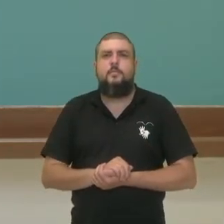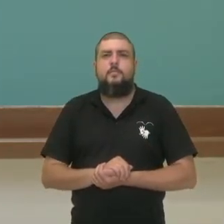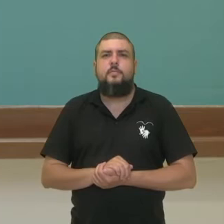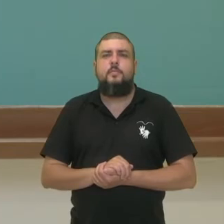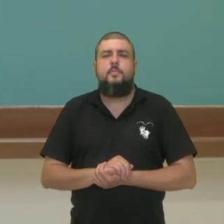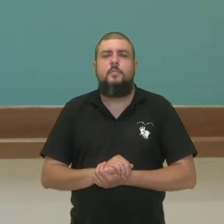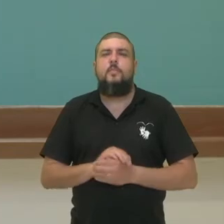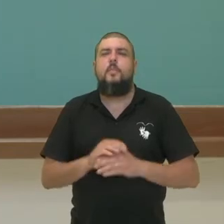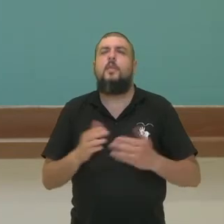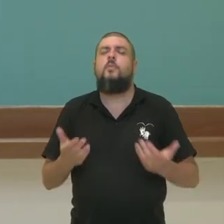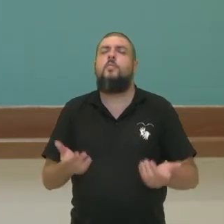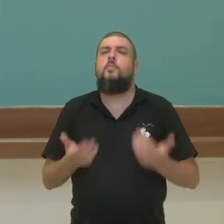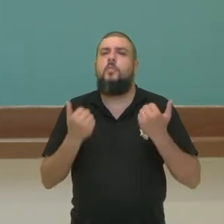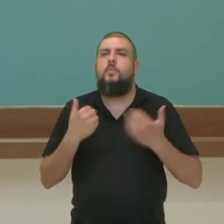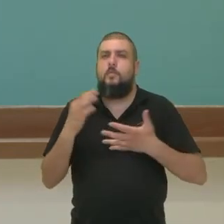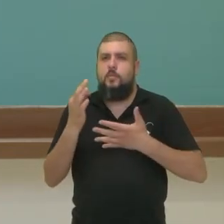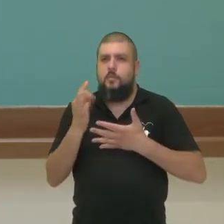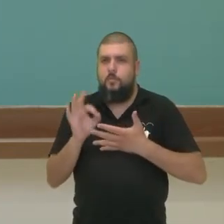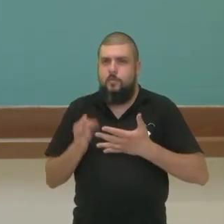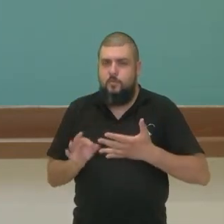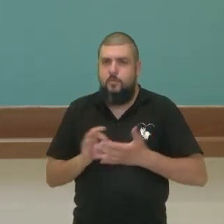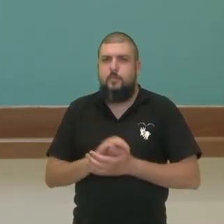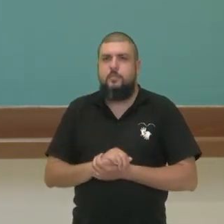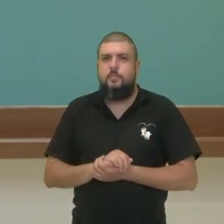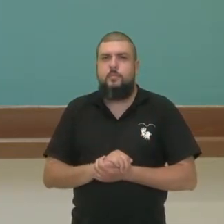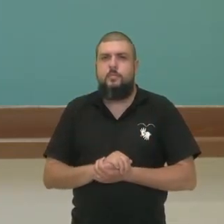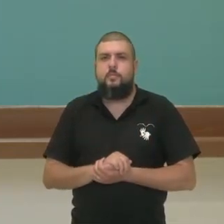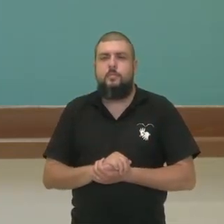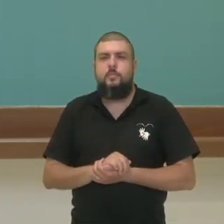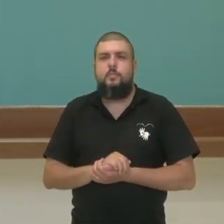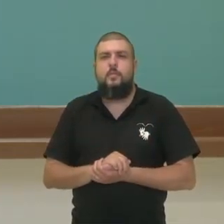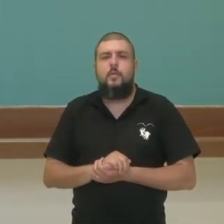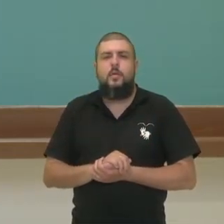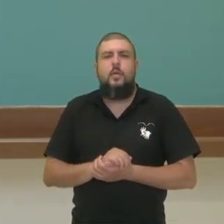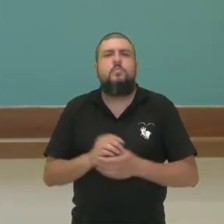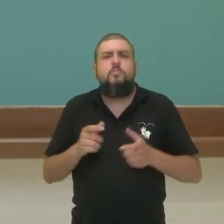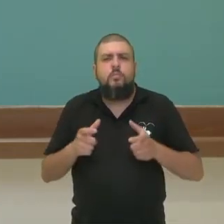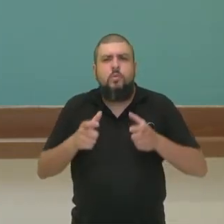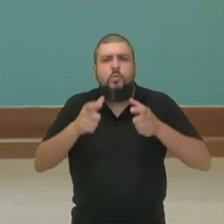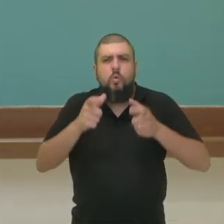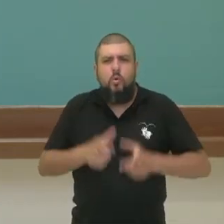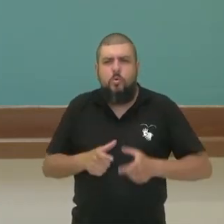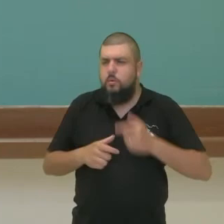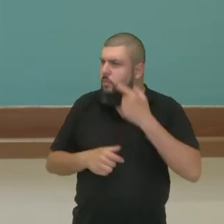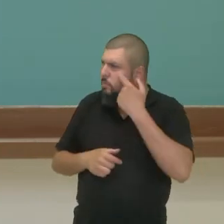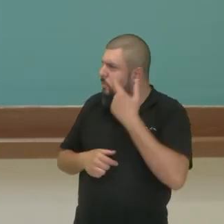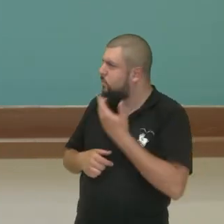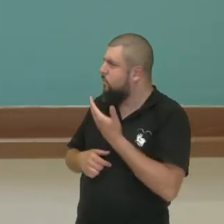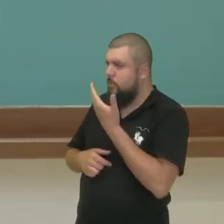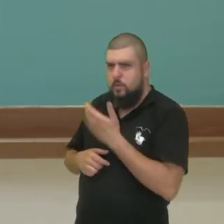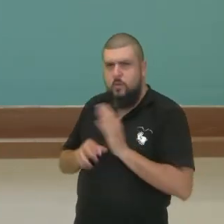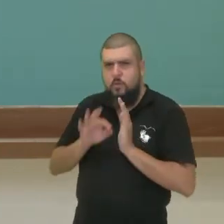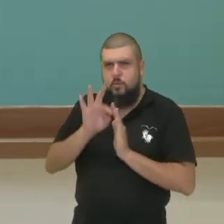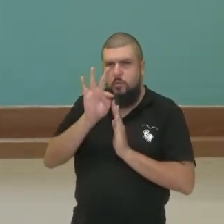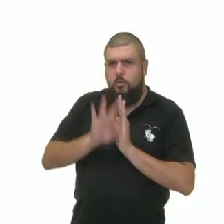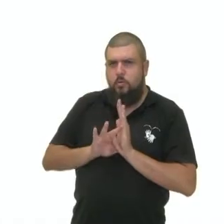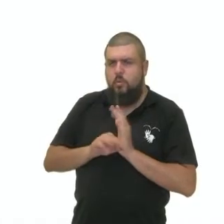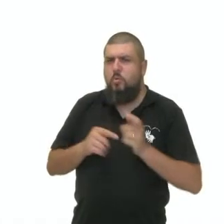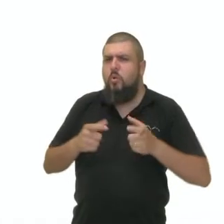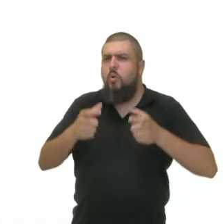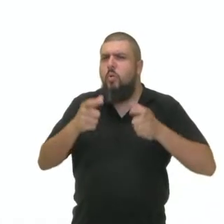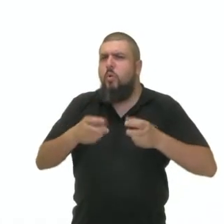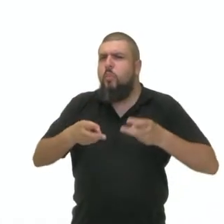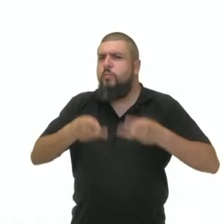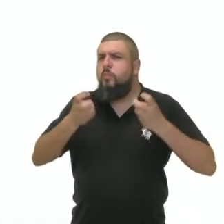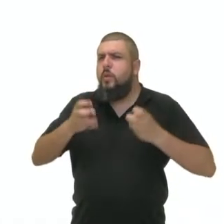bora lá corrigir? Vejam lá, então, vamos buscar aqui onde que está esta avaliação crítica da obra.